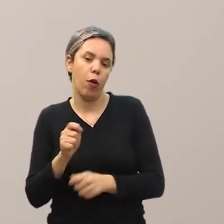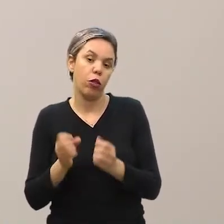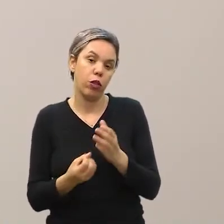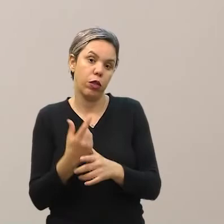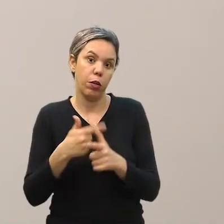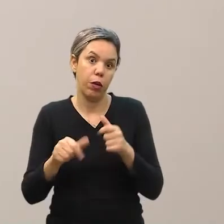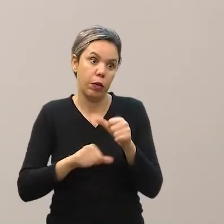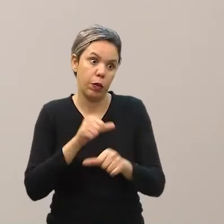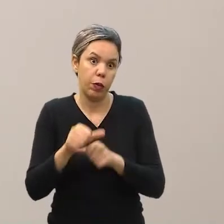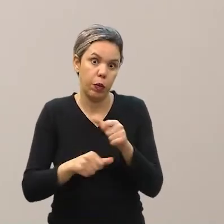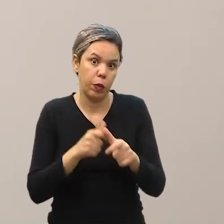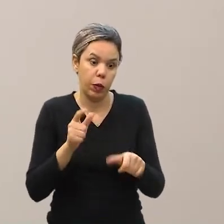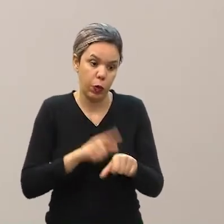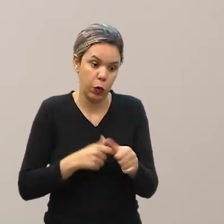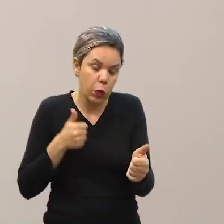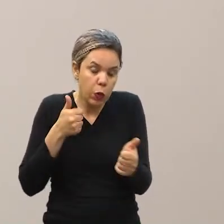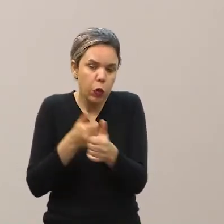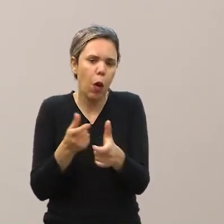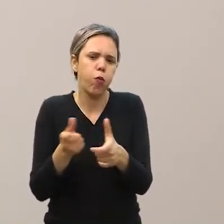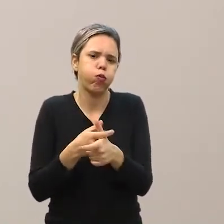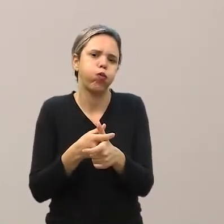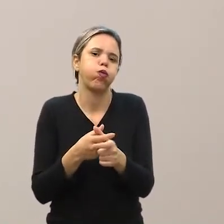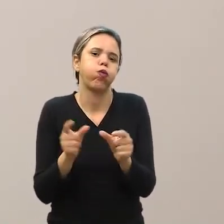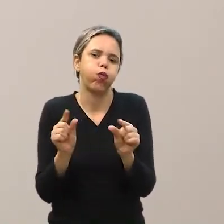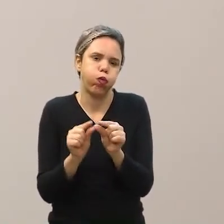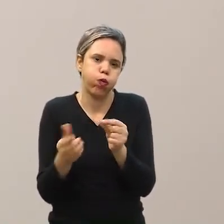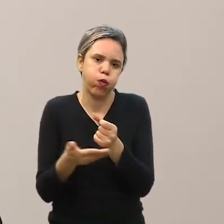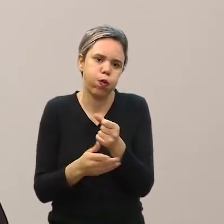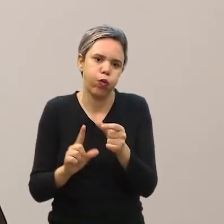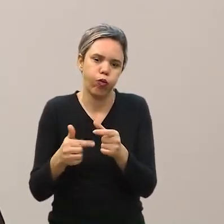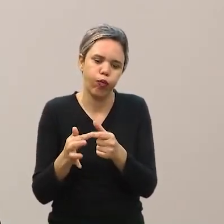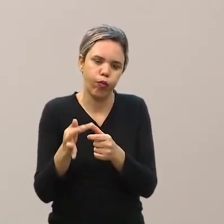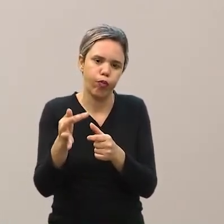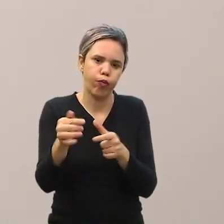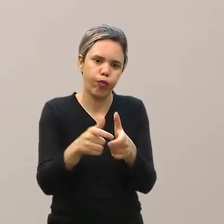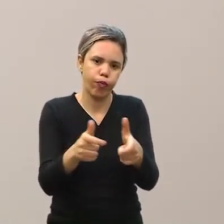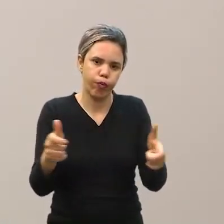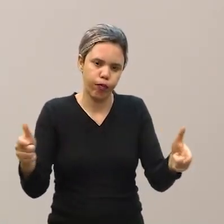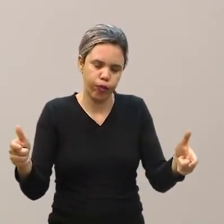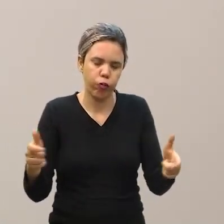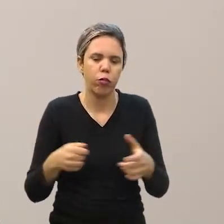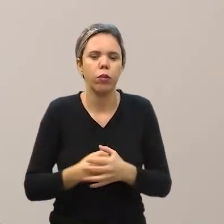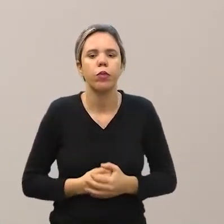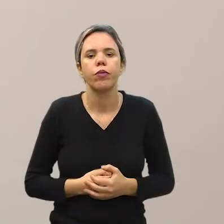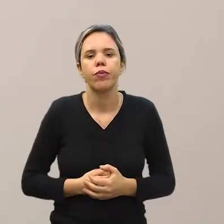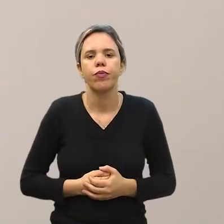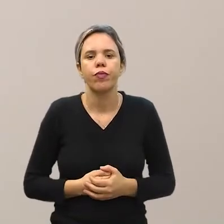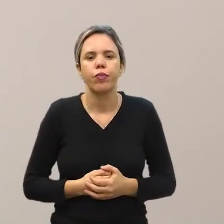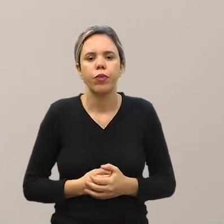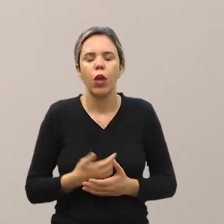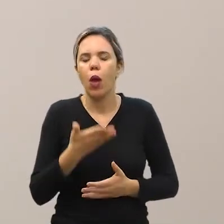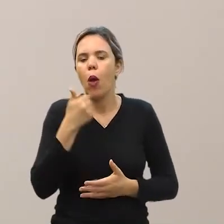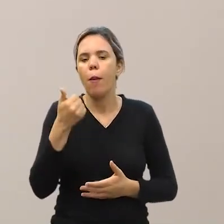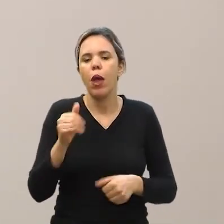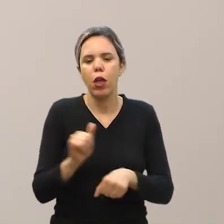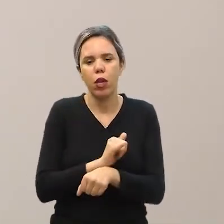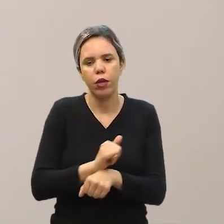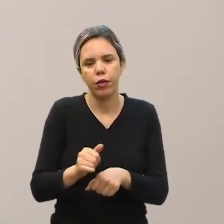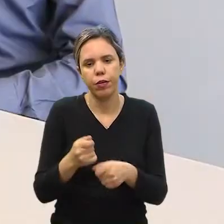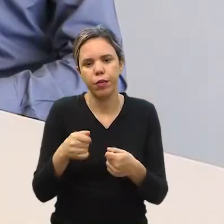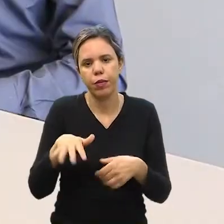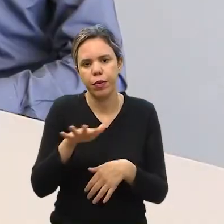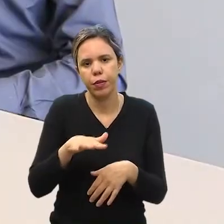de virar no curto prazo um endividamento pequeno, mas que pode se tornar um endividamento maior. Qual o melhor caminho nesse